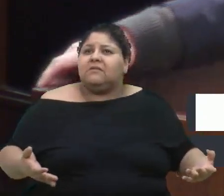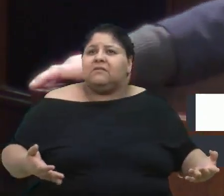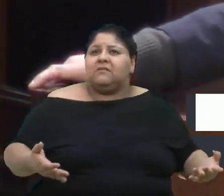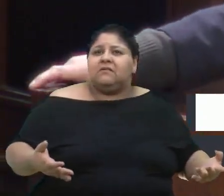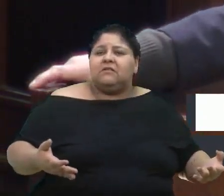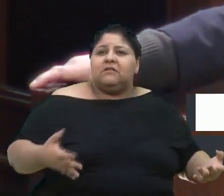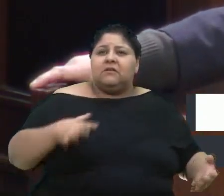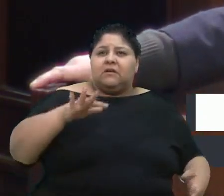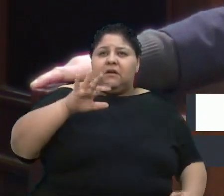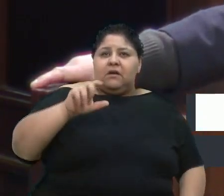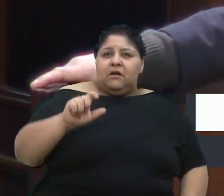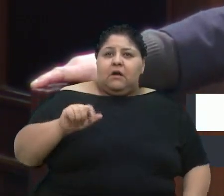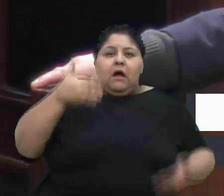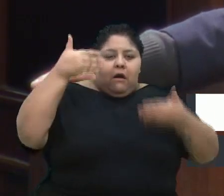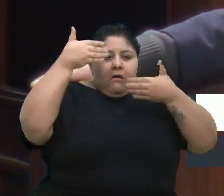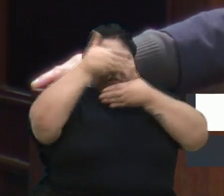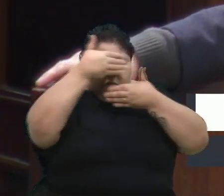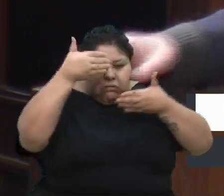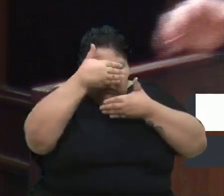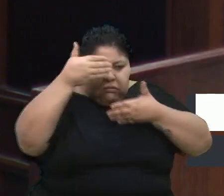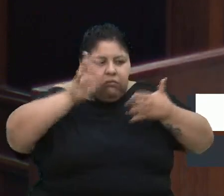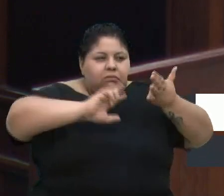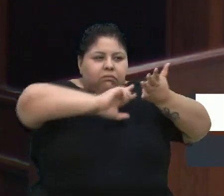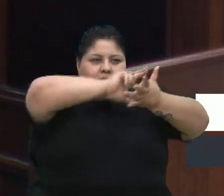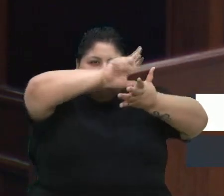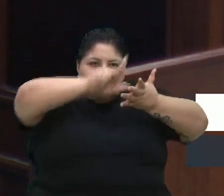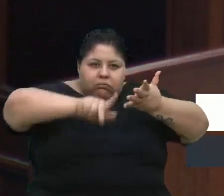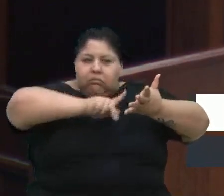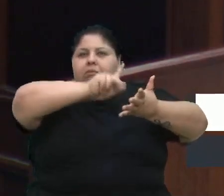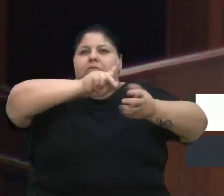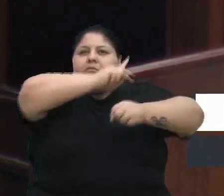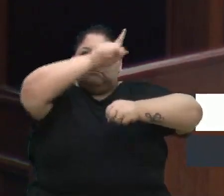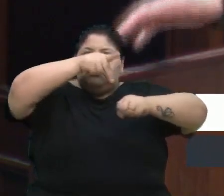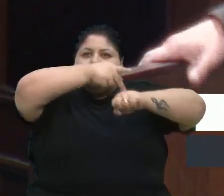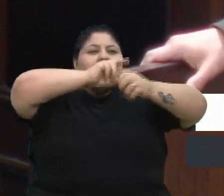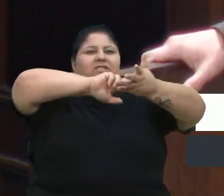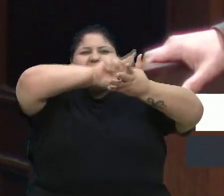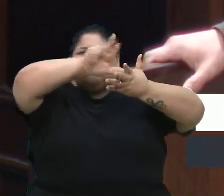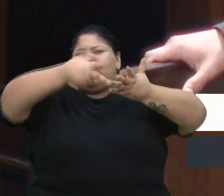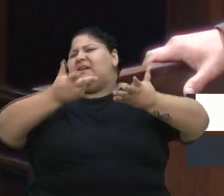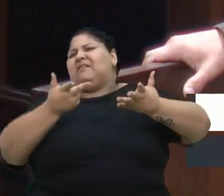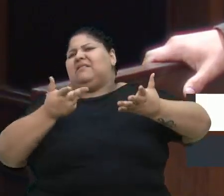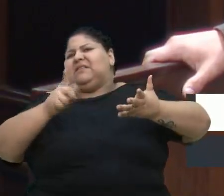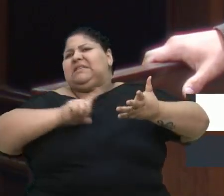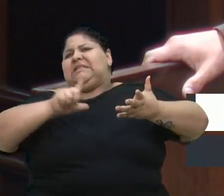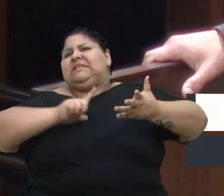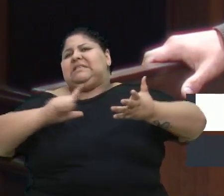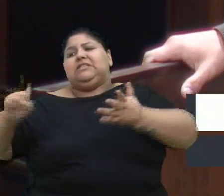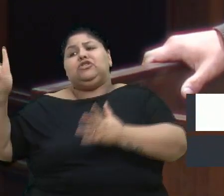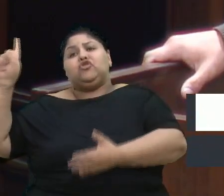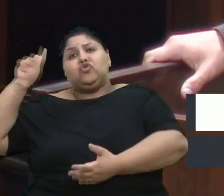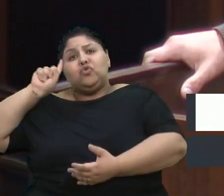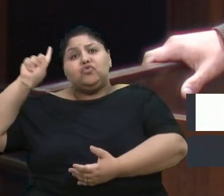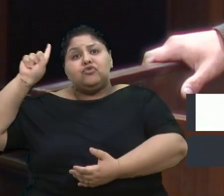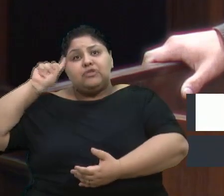Afeganistão, entre outros diversos países, existem todos os dias.